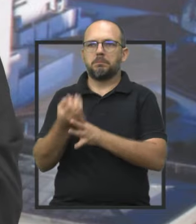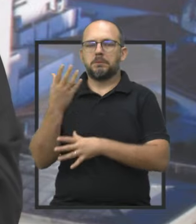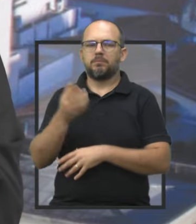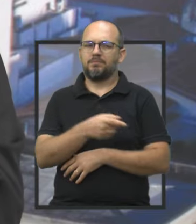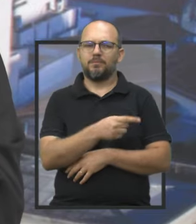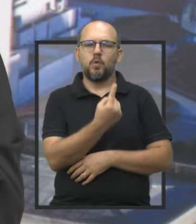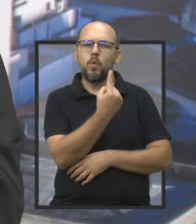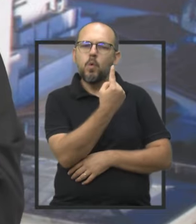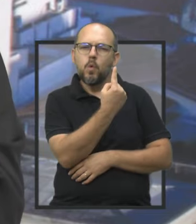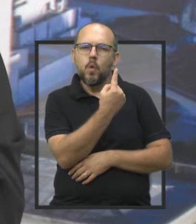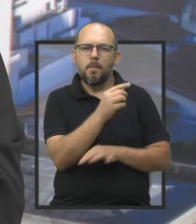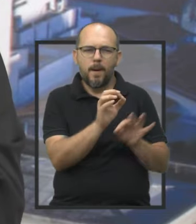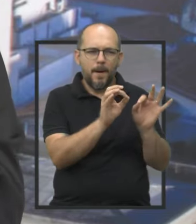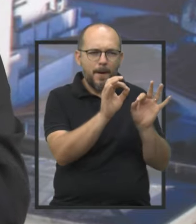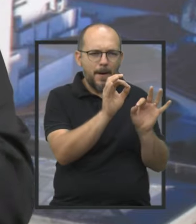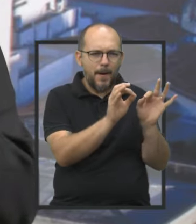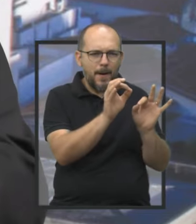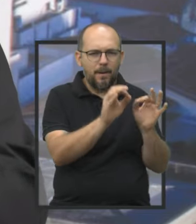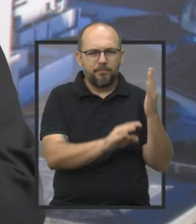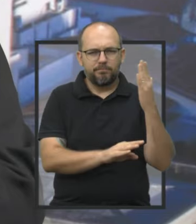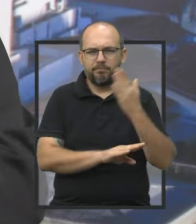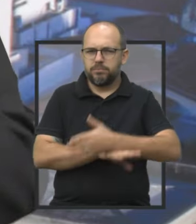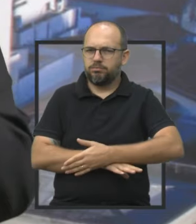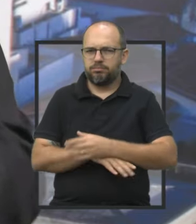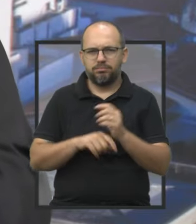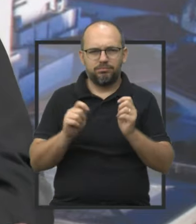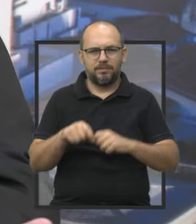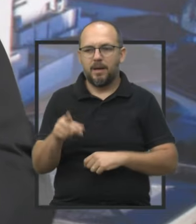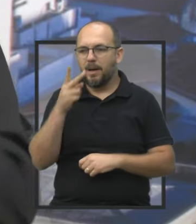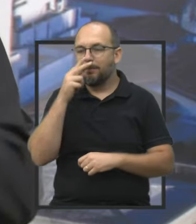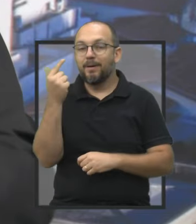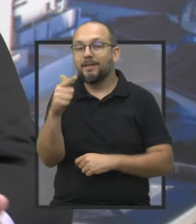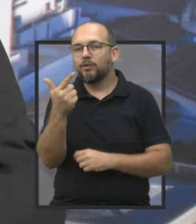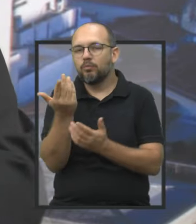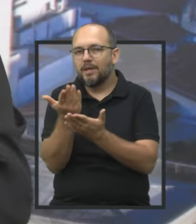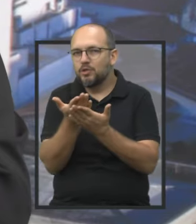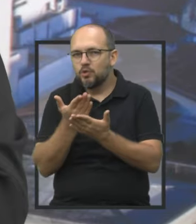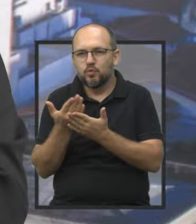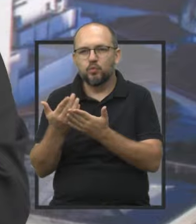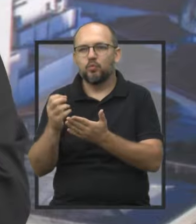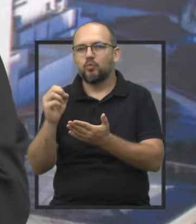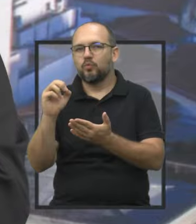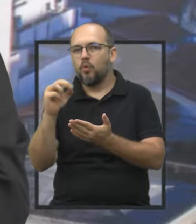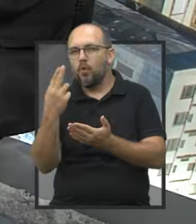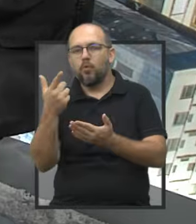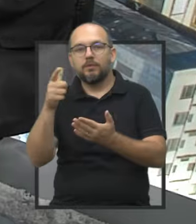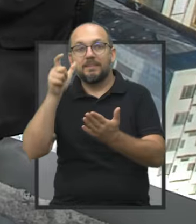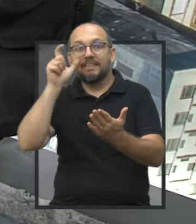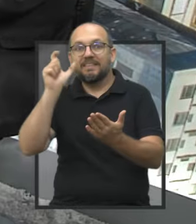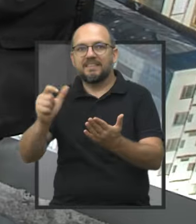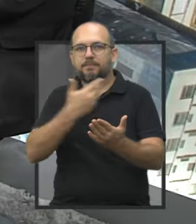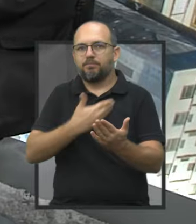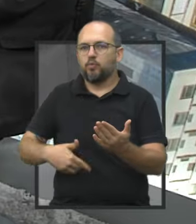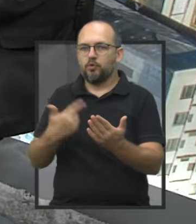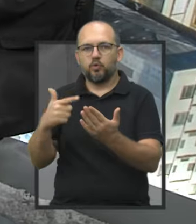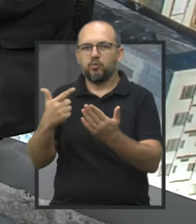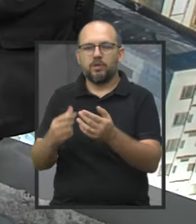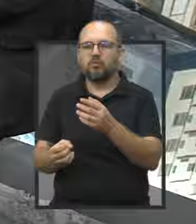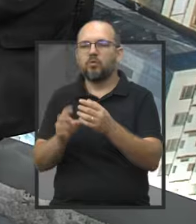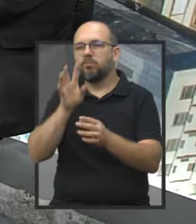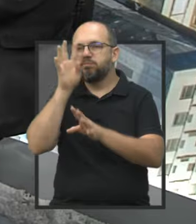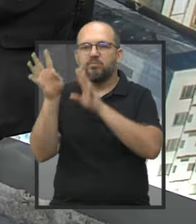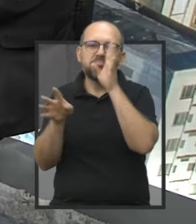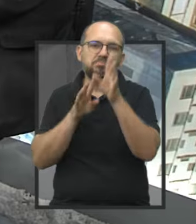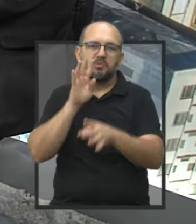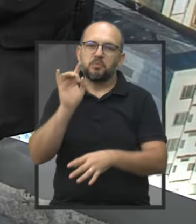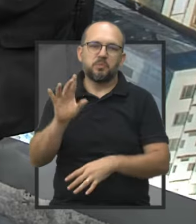jeito, ou sem estudos, ou sem interesse público como pano de fundo, às vezes, entendeu? Bom, vamos falar agora um pouquinho,